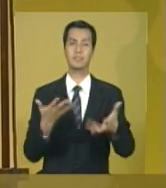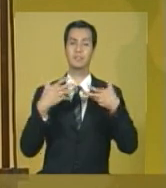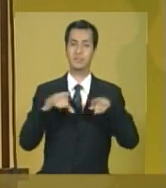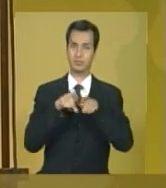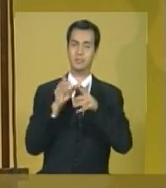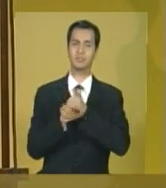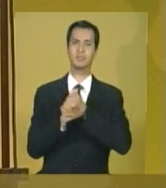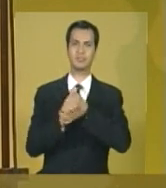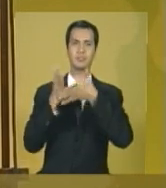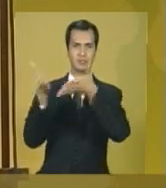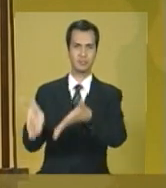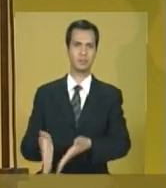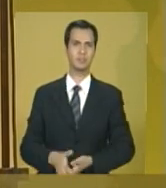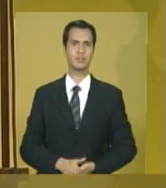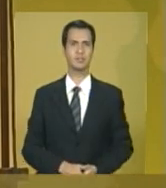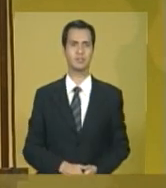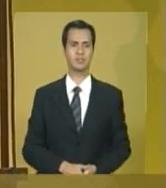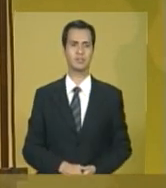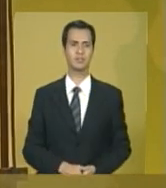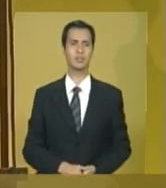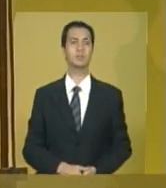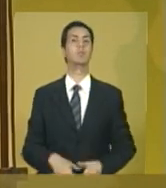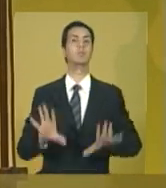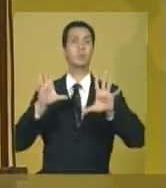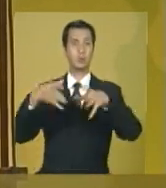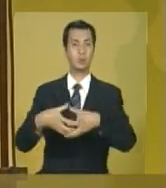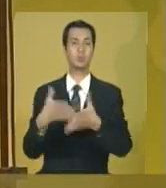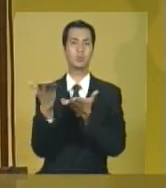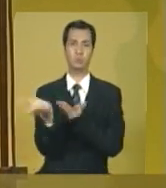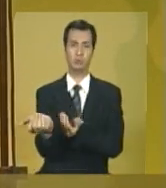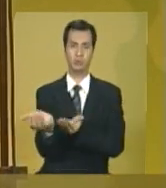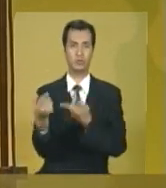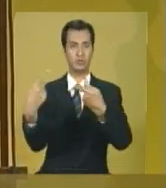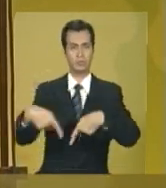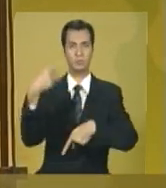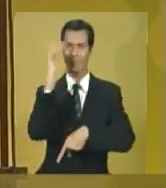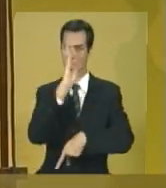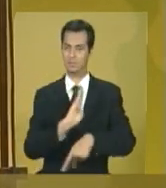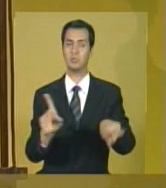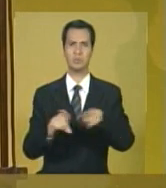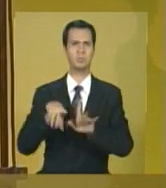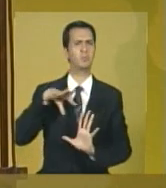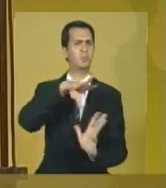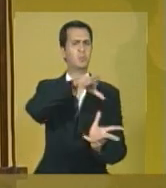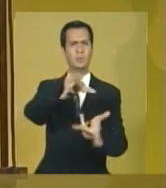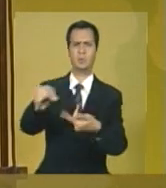Saudar também a juventude do Brasil e do mundo.